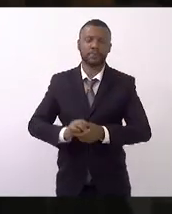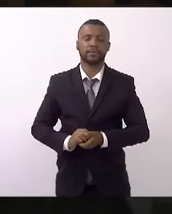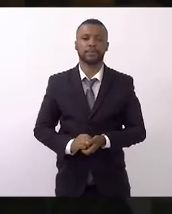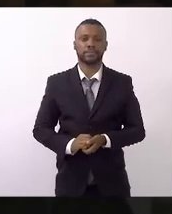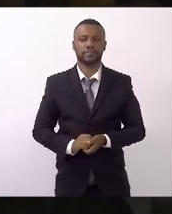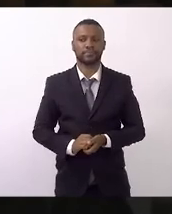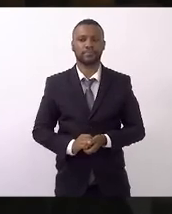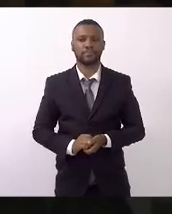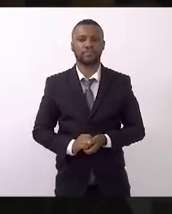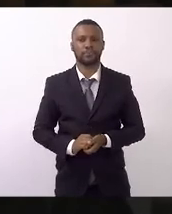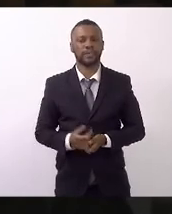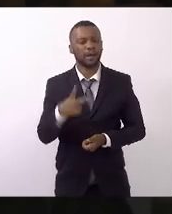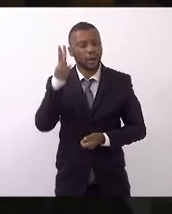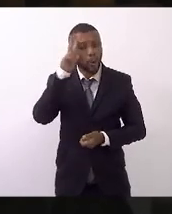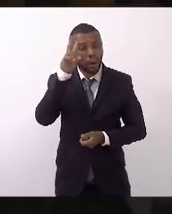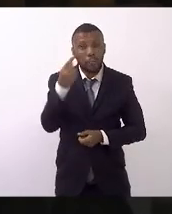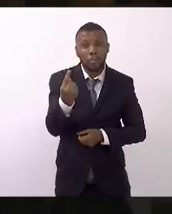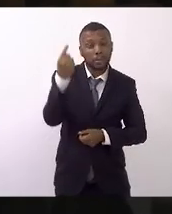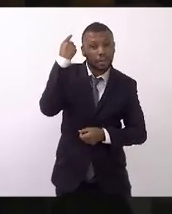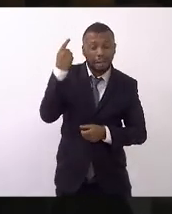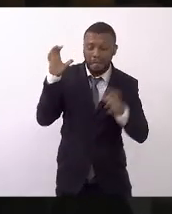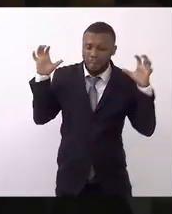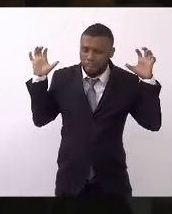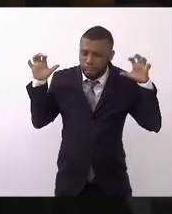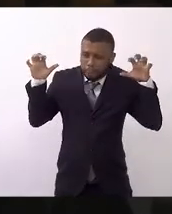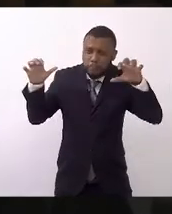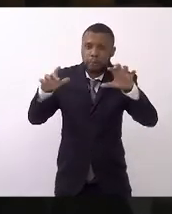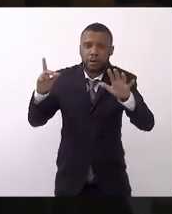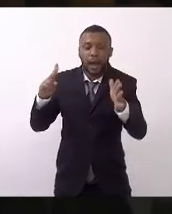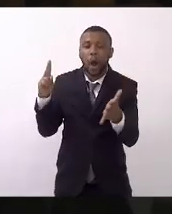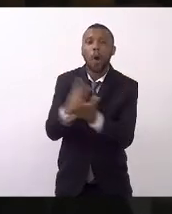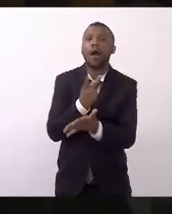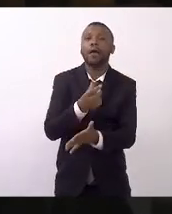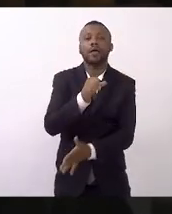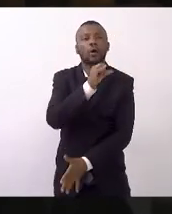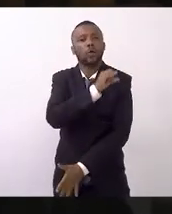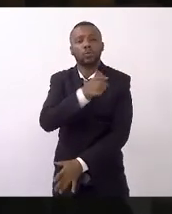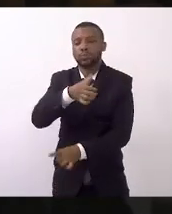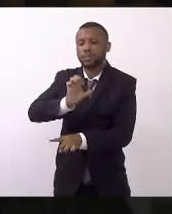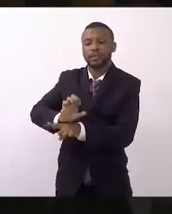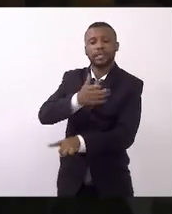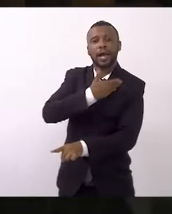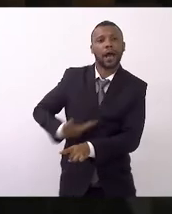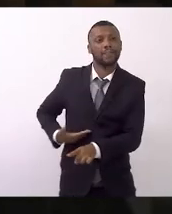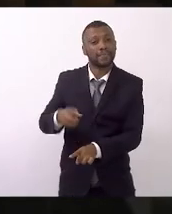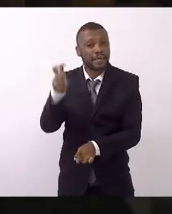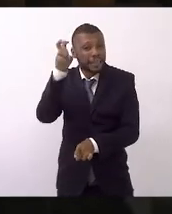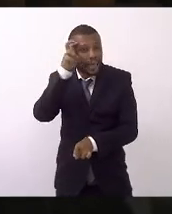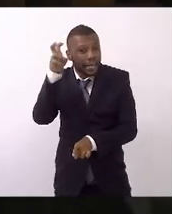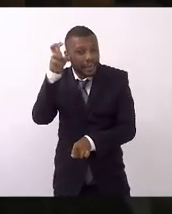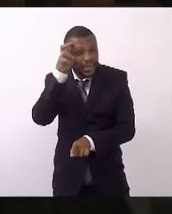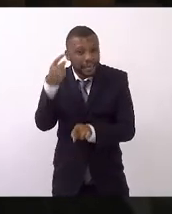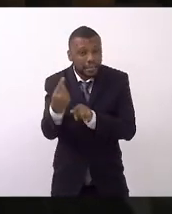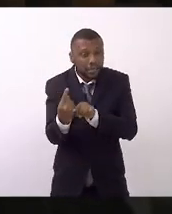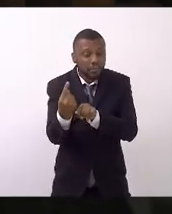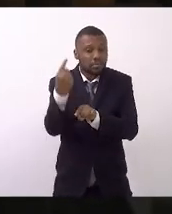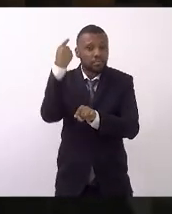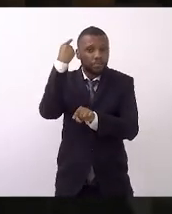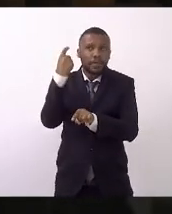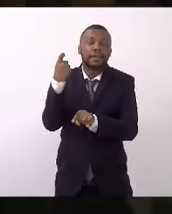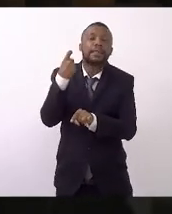que foram as chuvas que se abateram sobre o nosso Estado na última quinta e